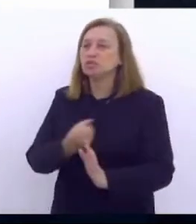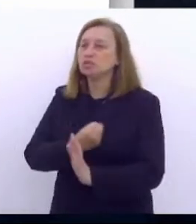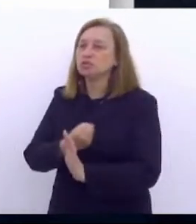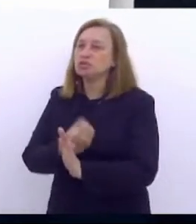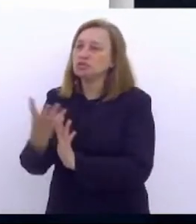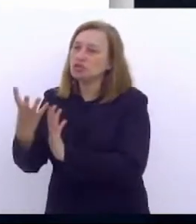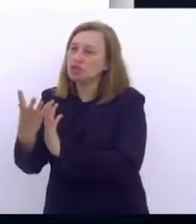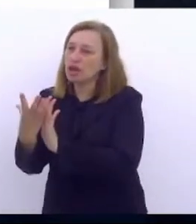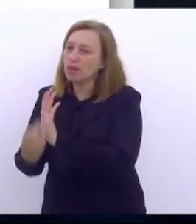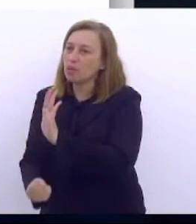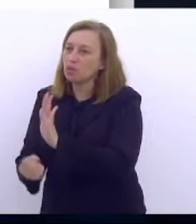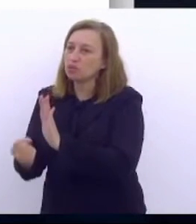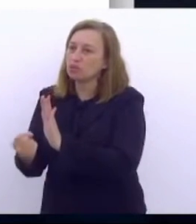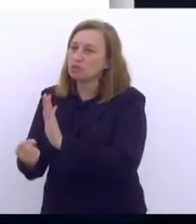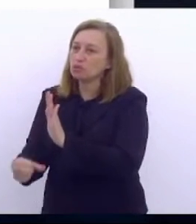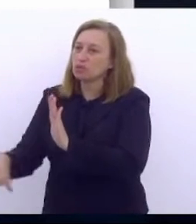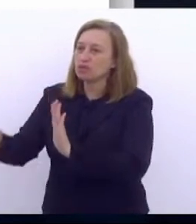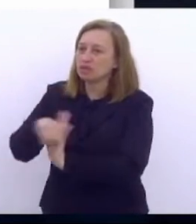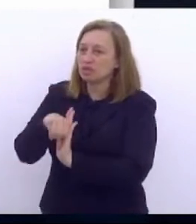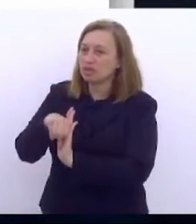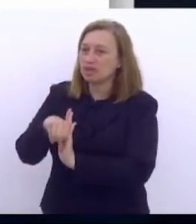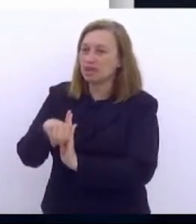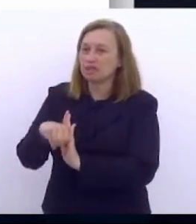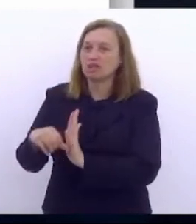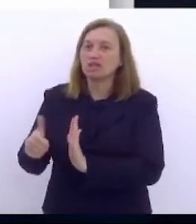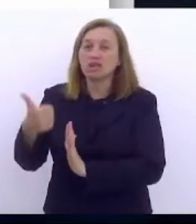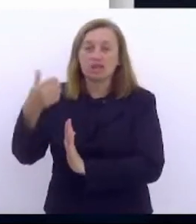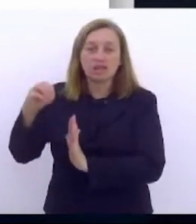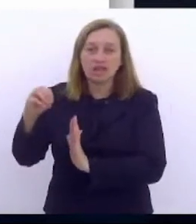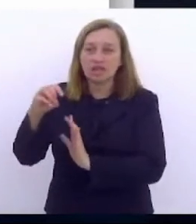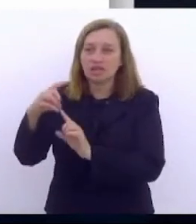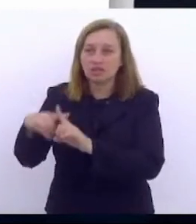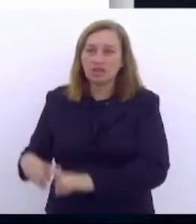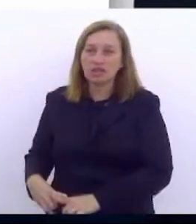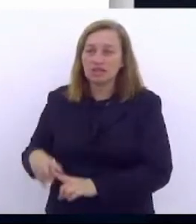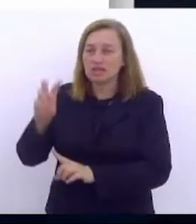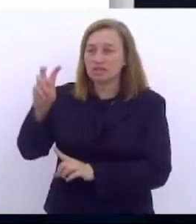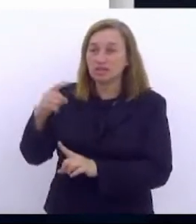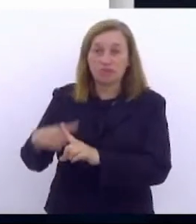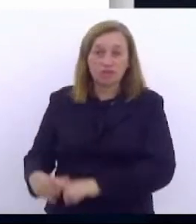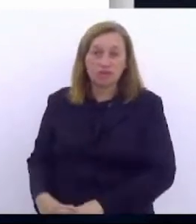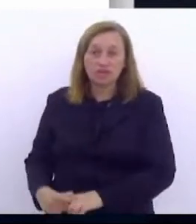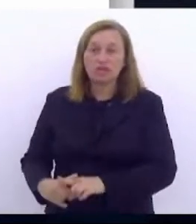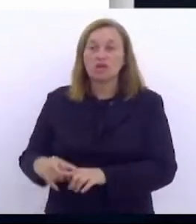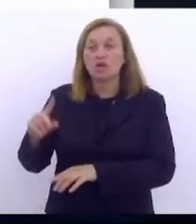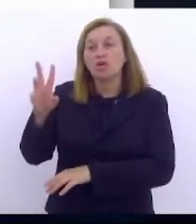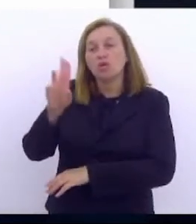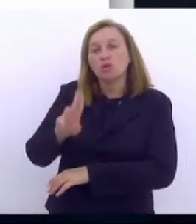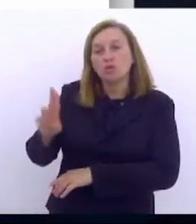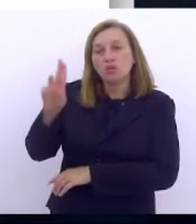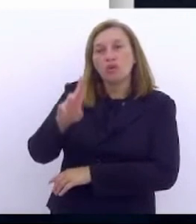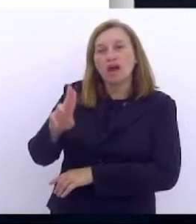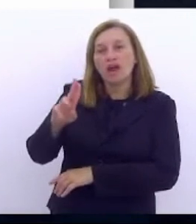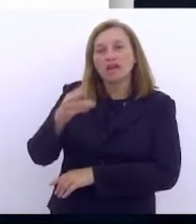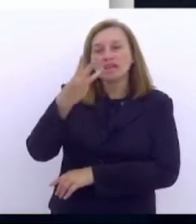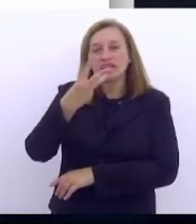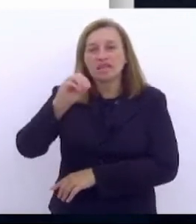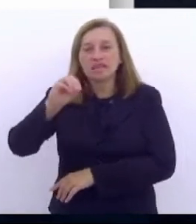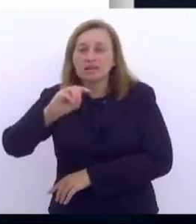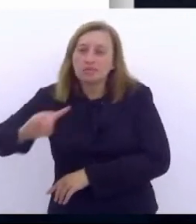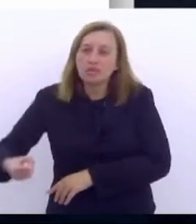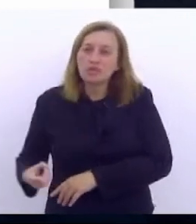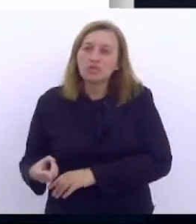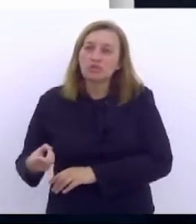em talvez 10 vezes, talvez 5 vezes. Tem outros casos, né? Uruguai falava-se de 30 mil abortos ano